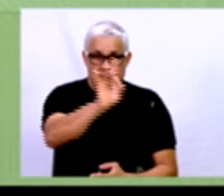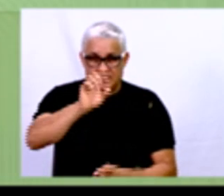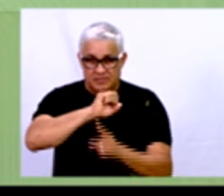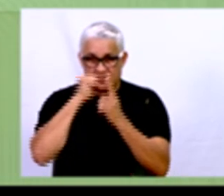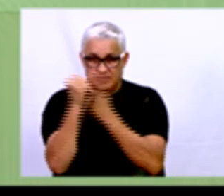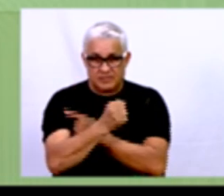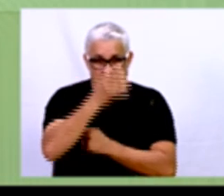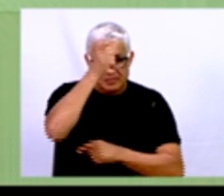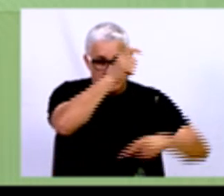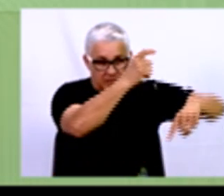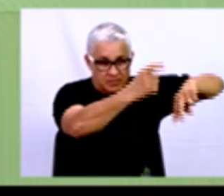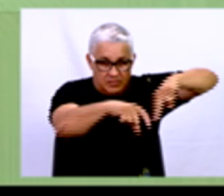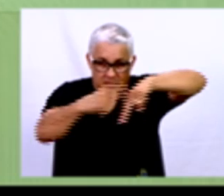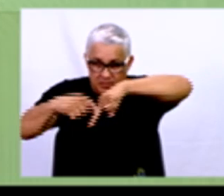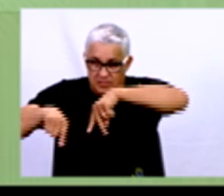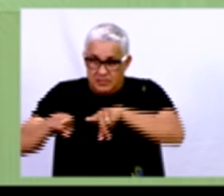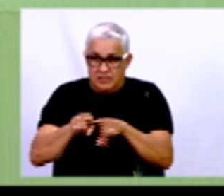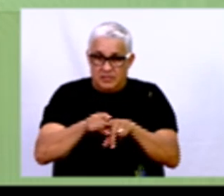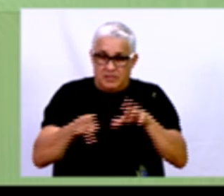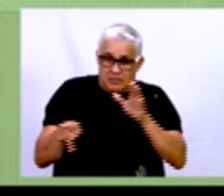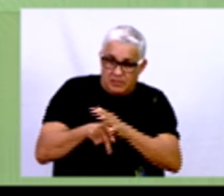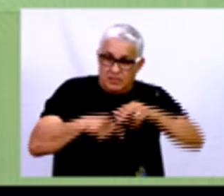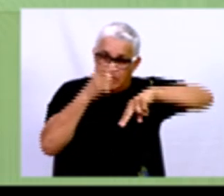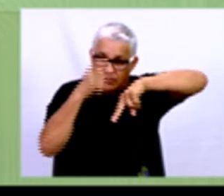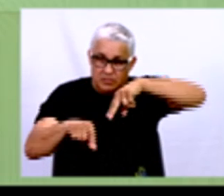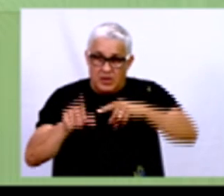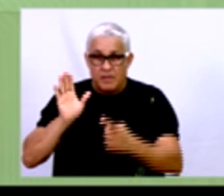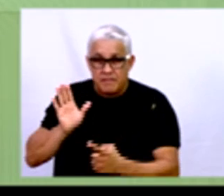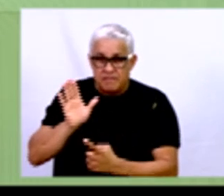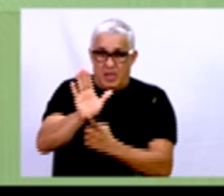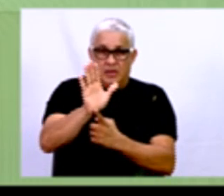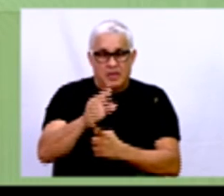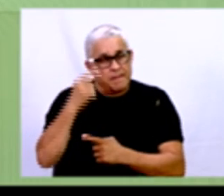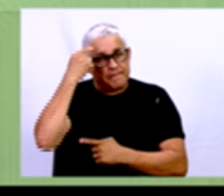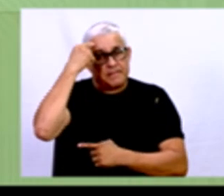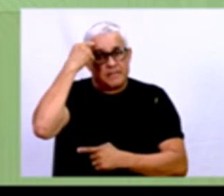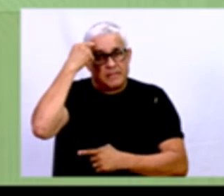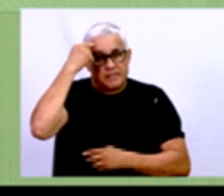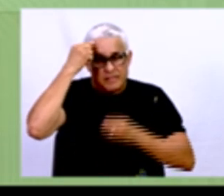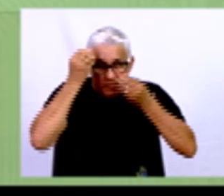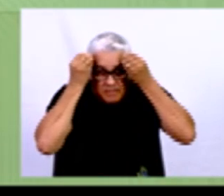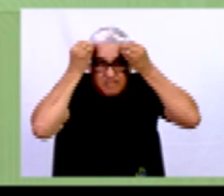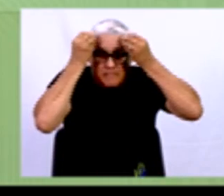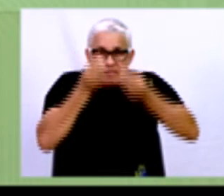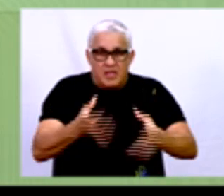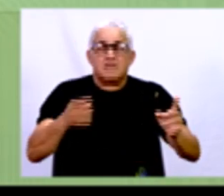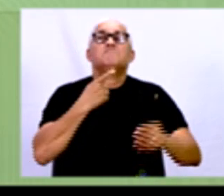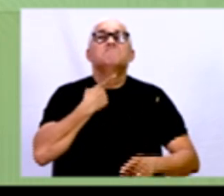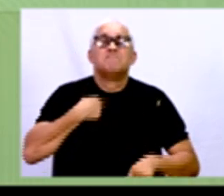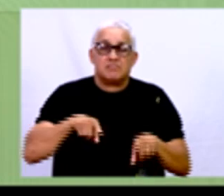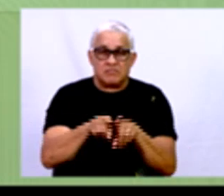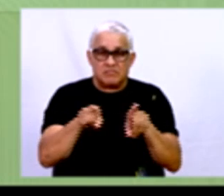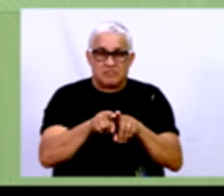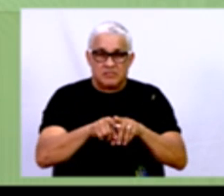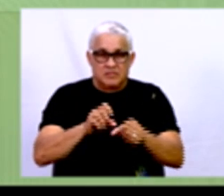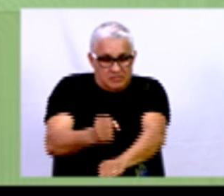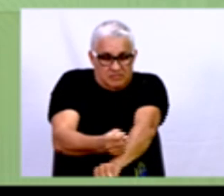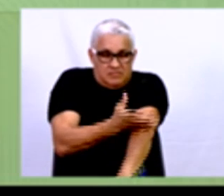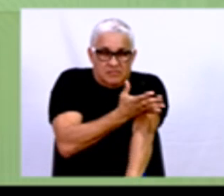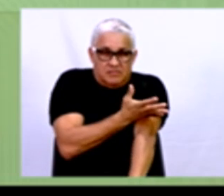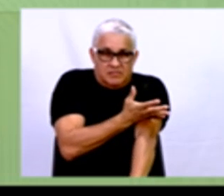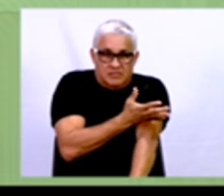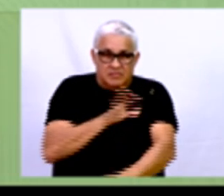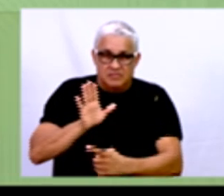social do ser humano, é a faculdade humana de manifestar seus pensamentos, desejos ou emoções.